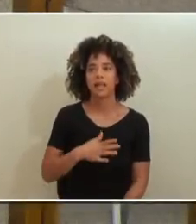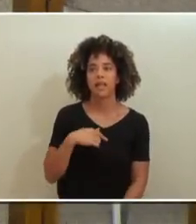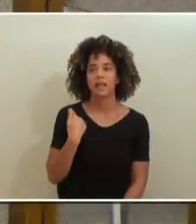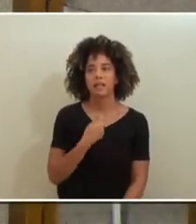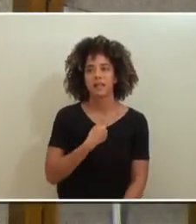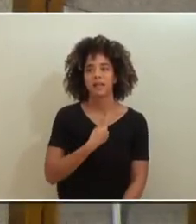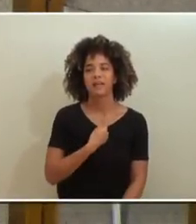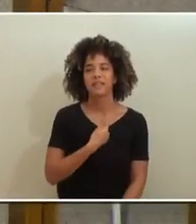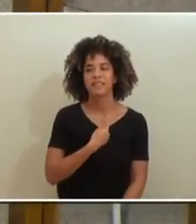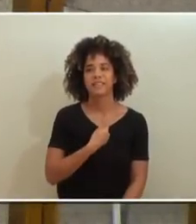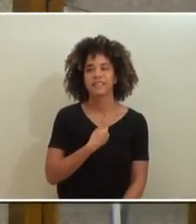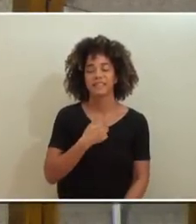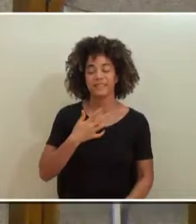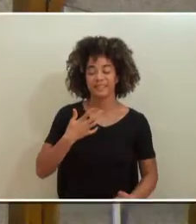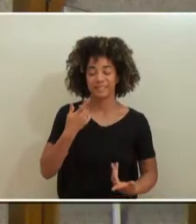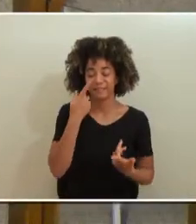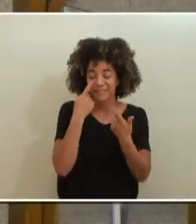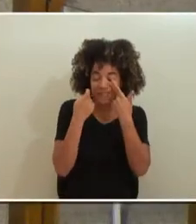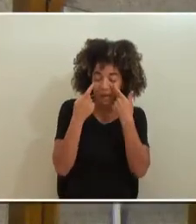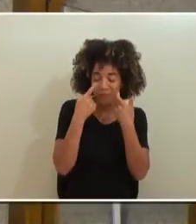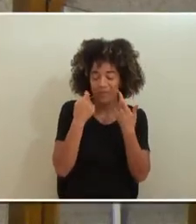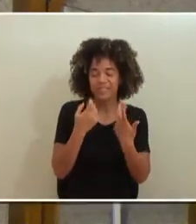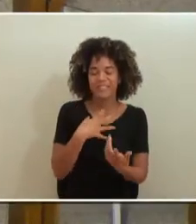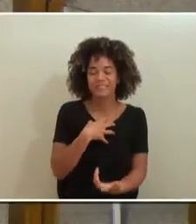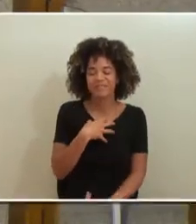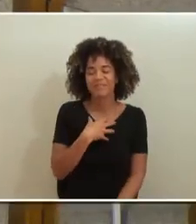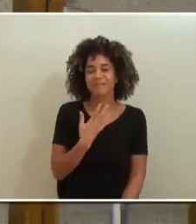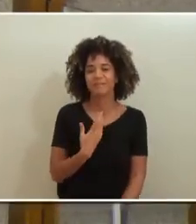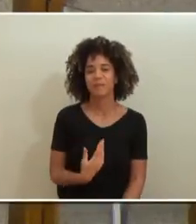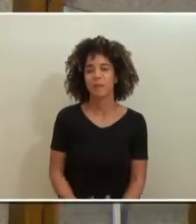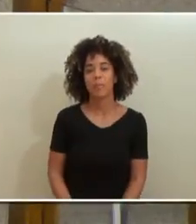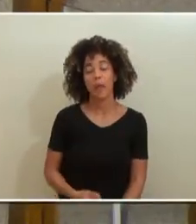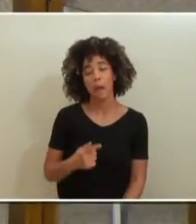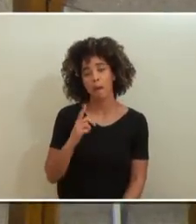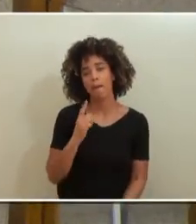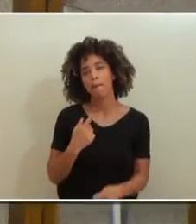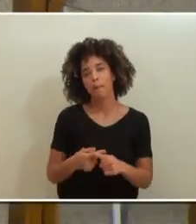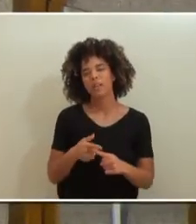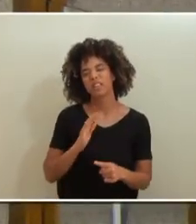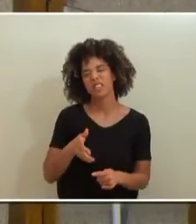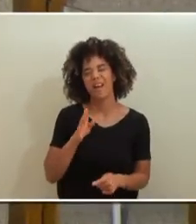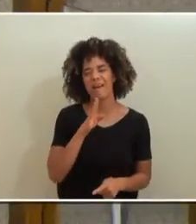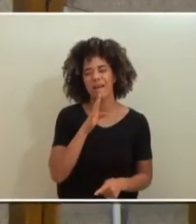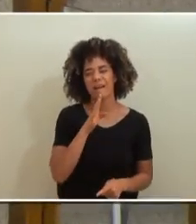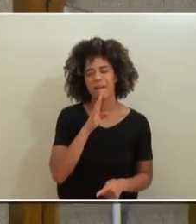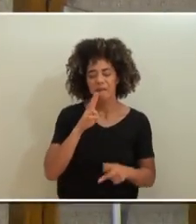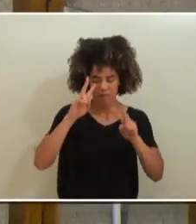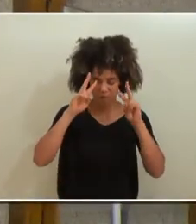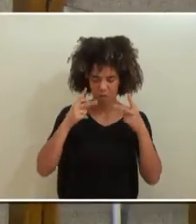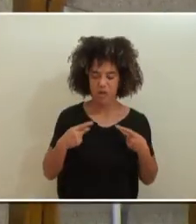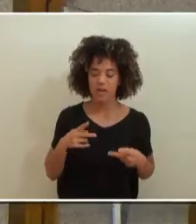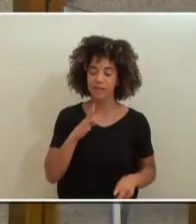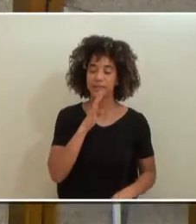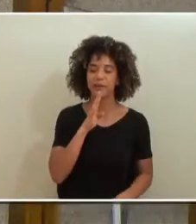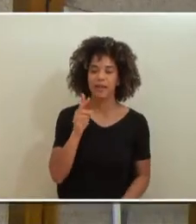conheço o Kiko desde criança. E a gente faz de coração mesmo, Kiko. Essa homenagem para